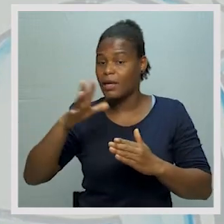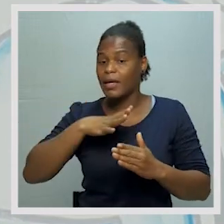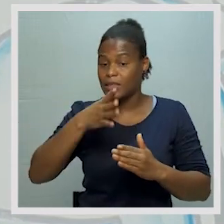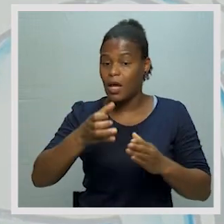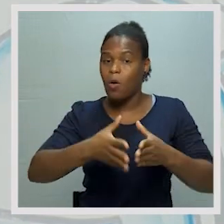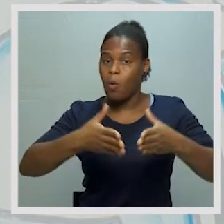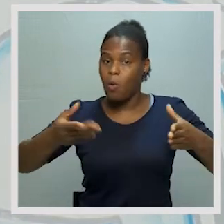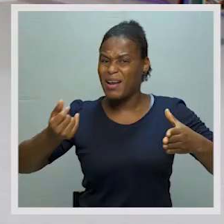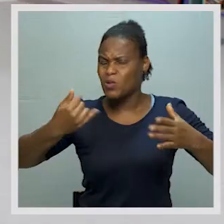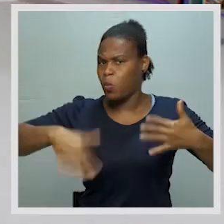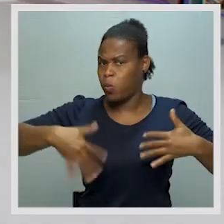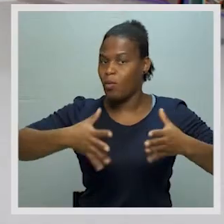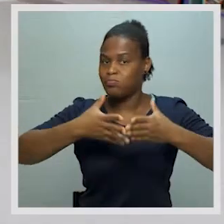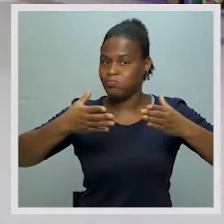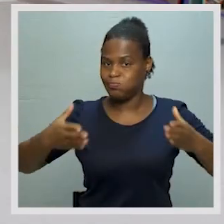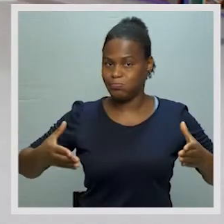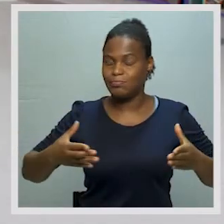é o aumento de preços.